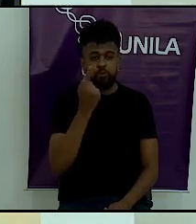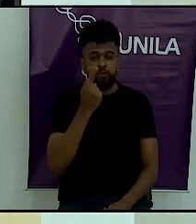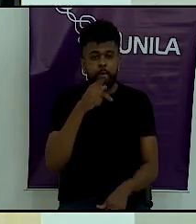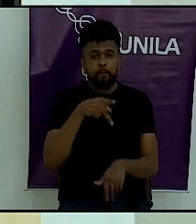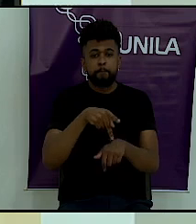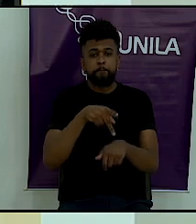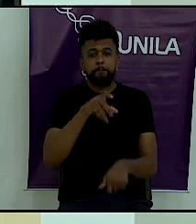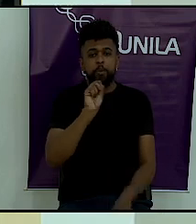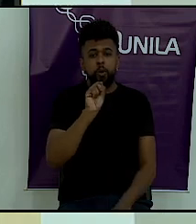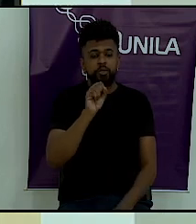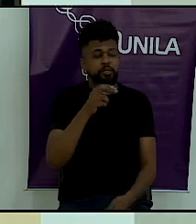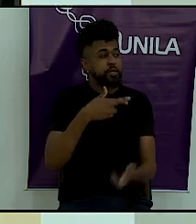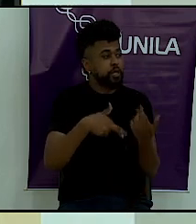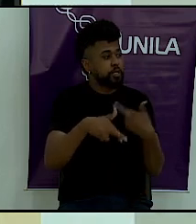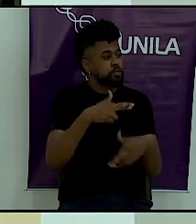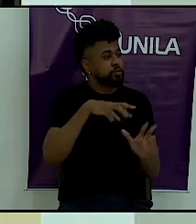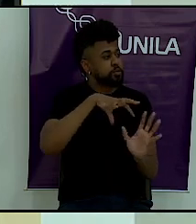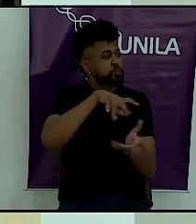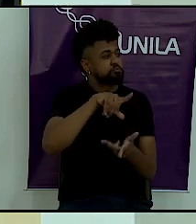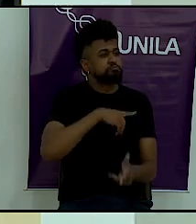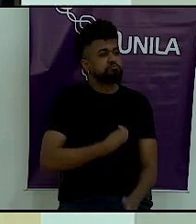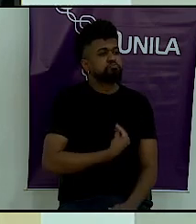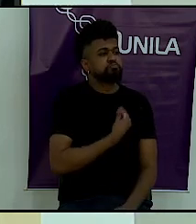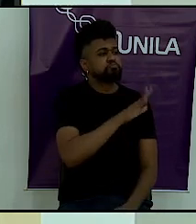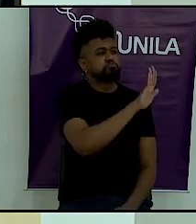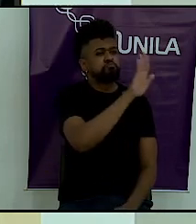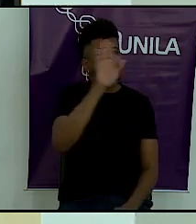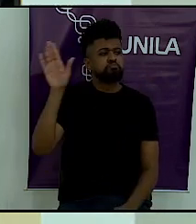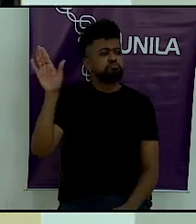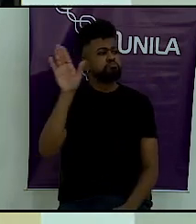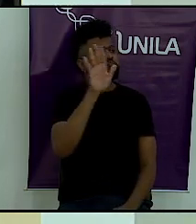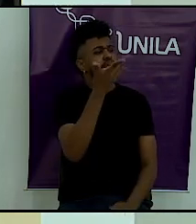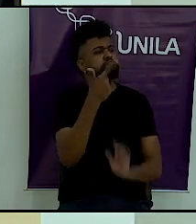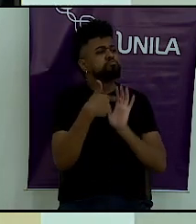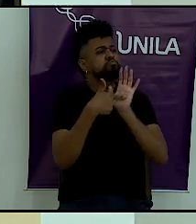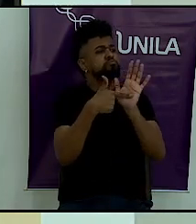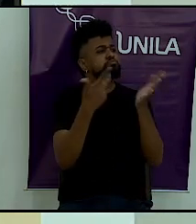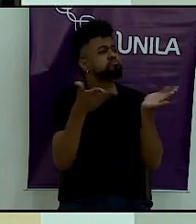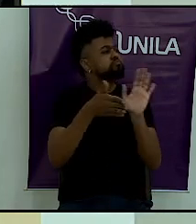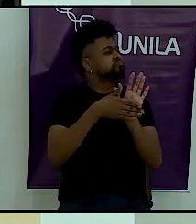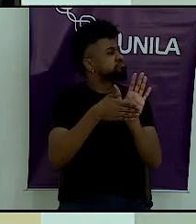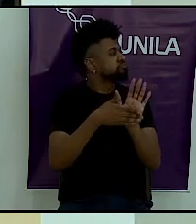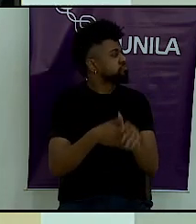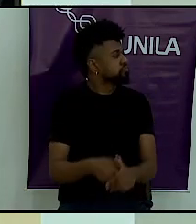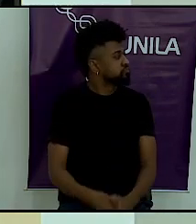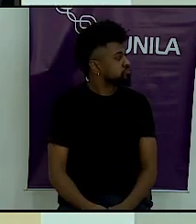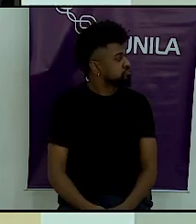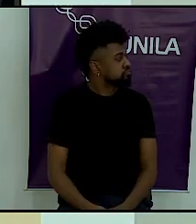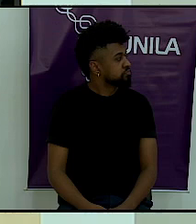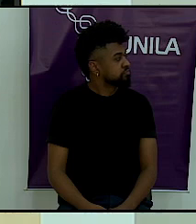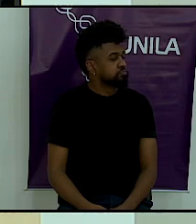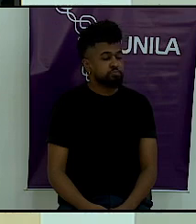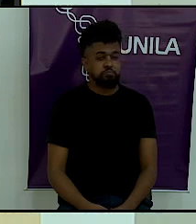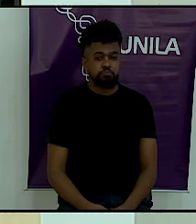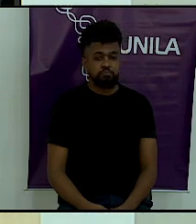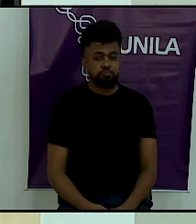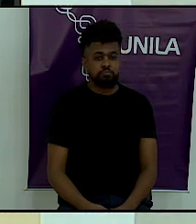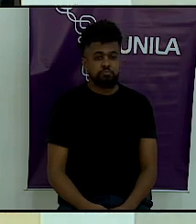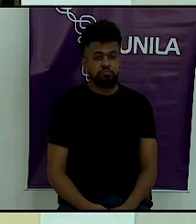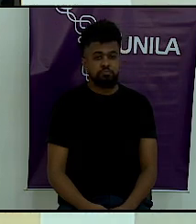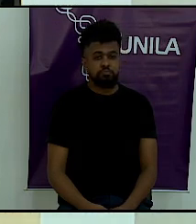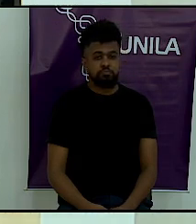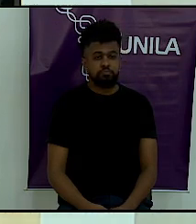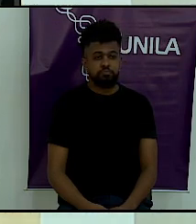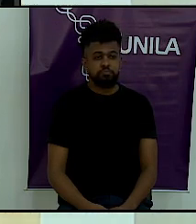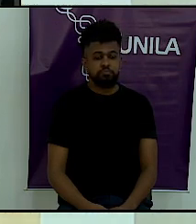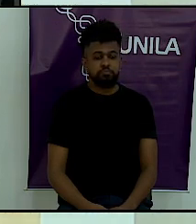Relações Internacionais. Tem alguém aqui que queira apresentar? Senão eu apresento. Não? Beleza. Então,